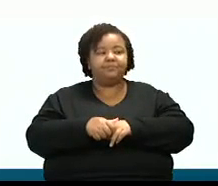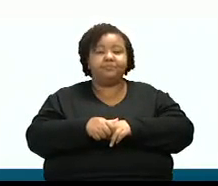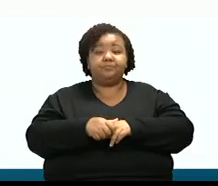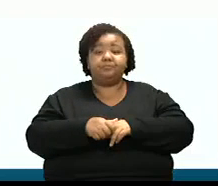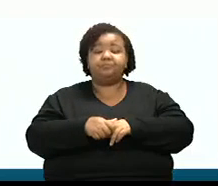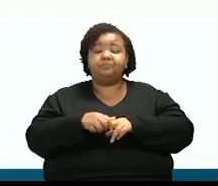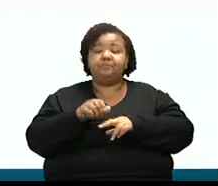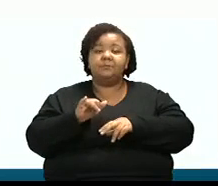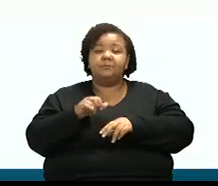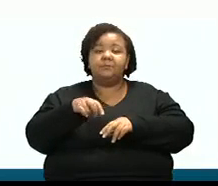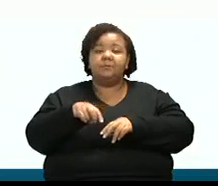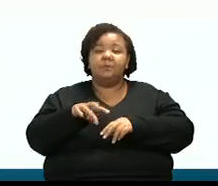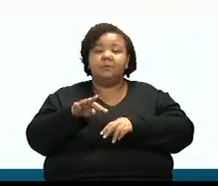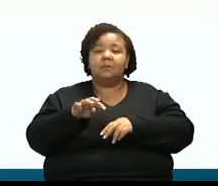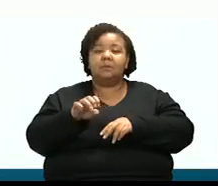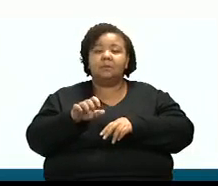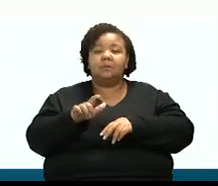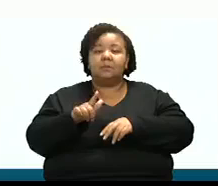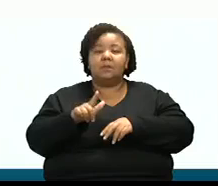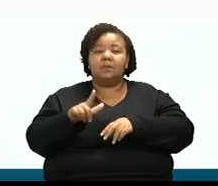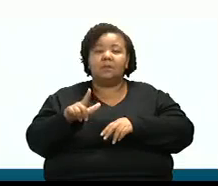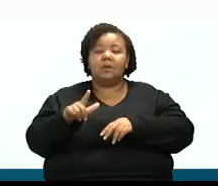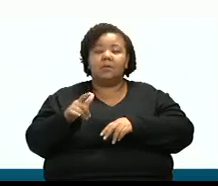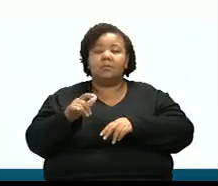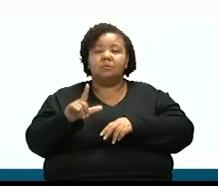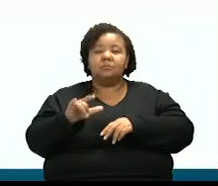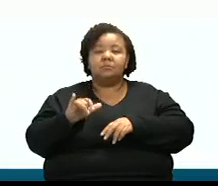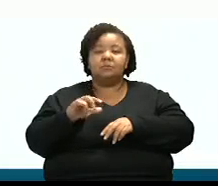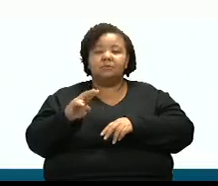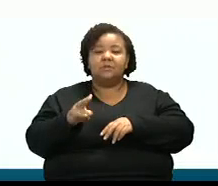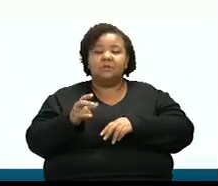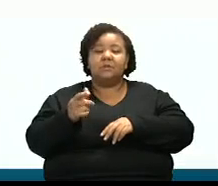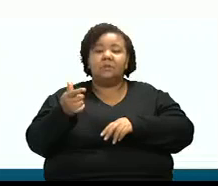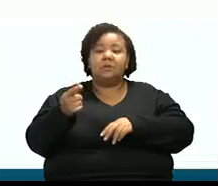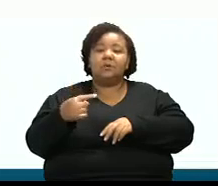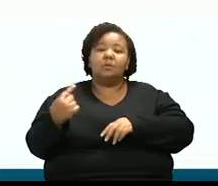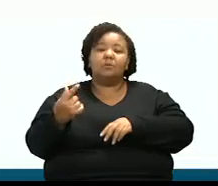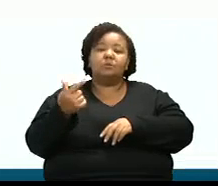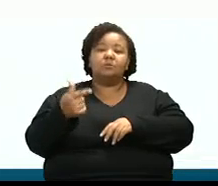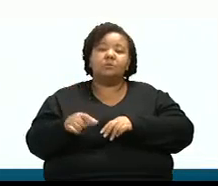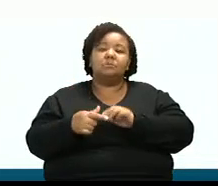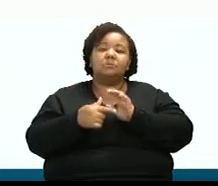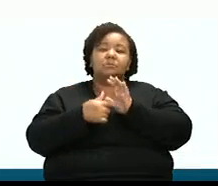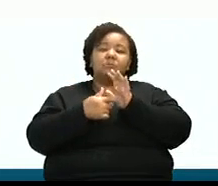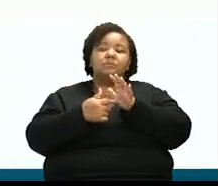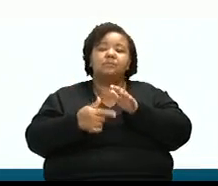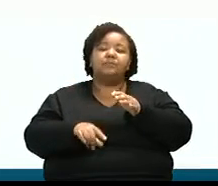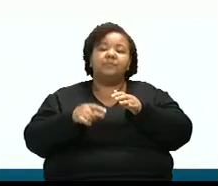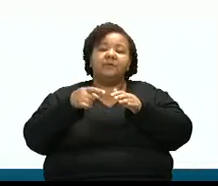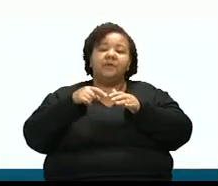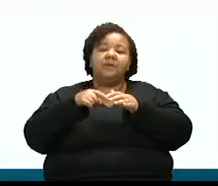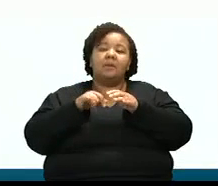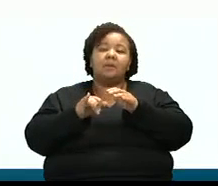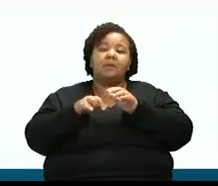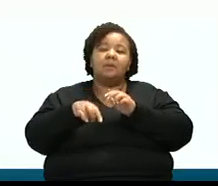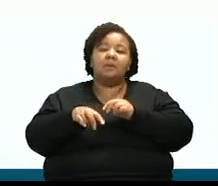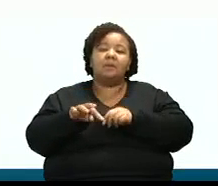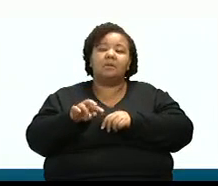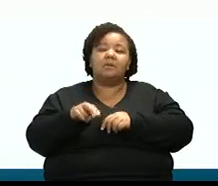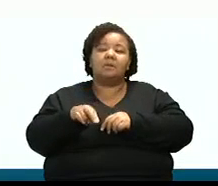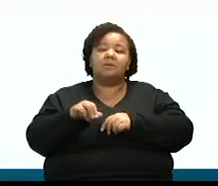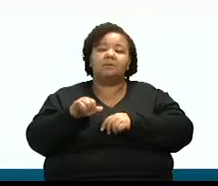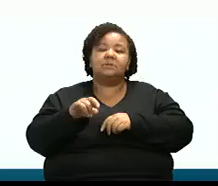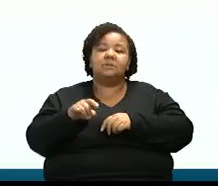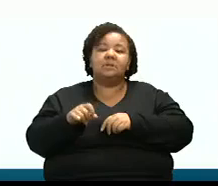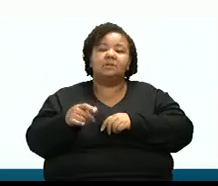de linha, nós conseguimos expressar a intensidade do campo magnético como sendo uma integral de linha sobre